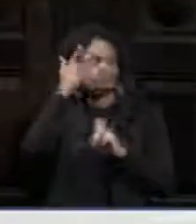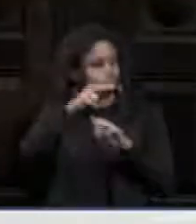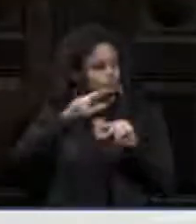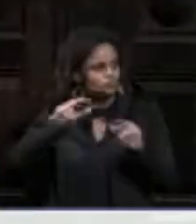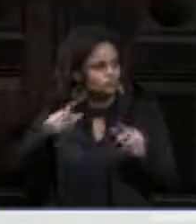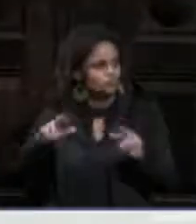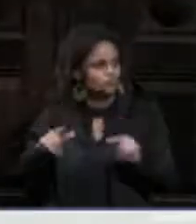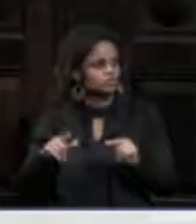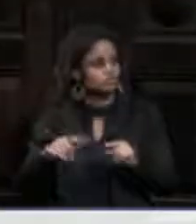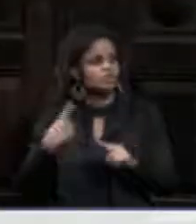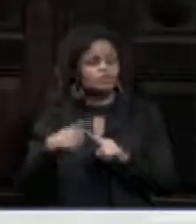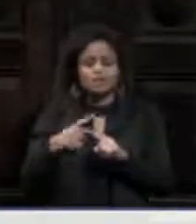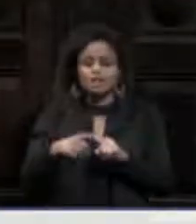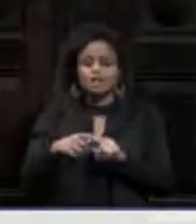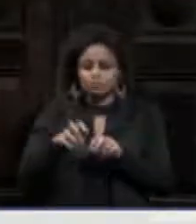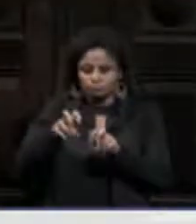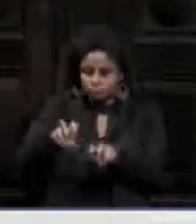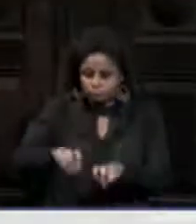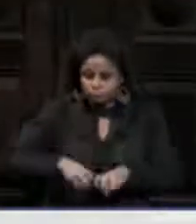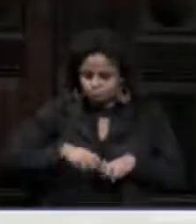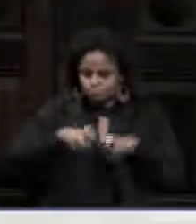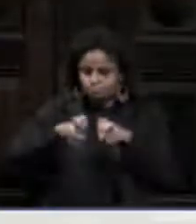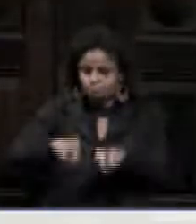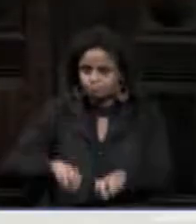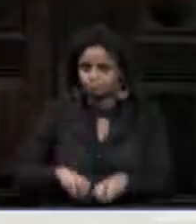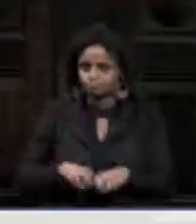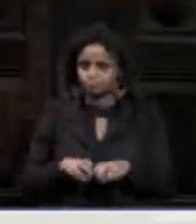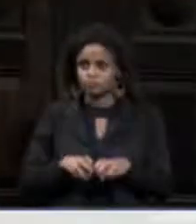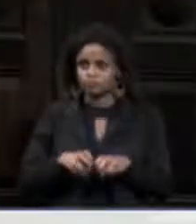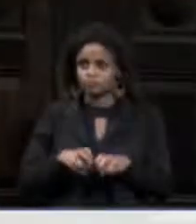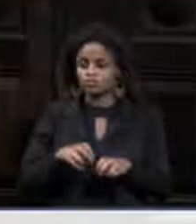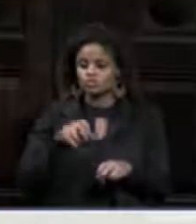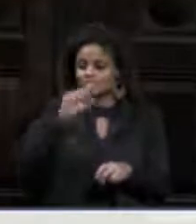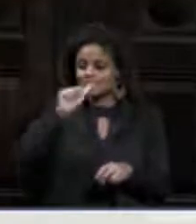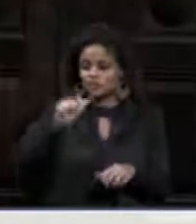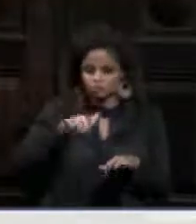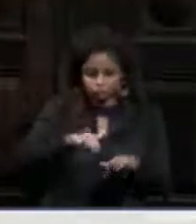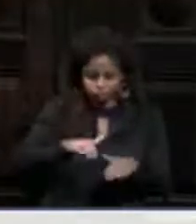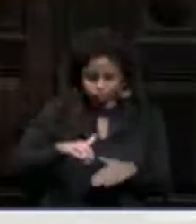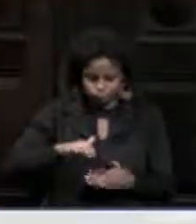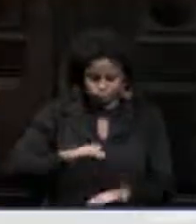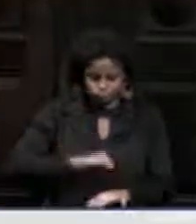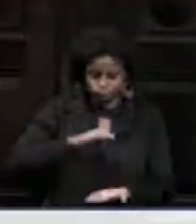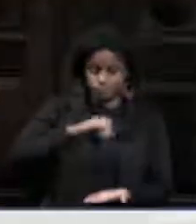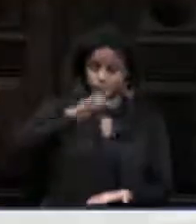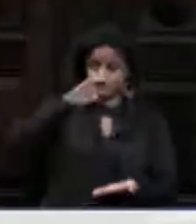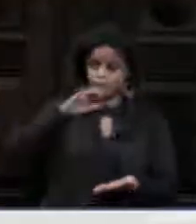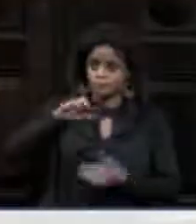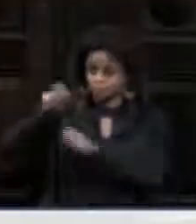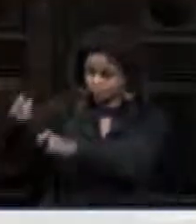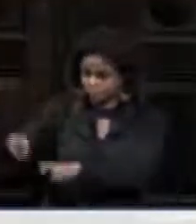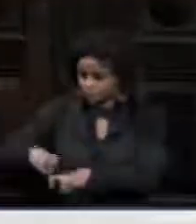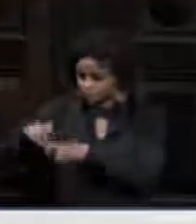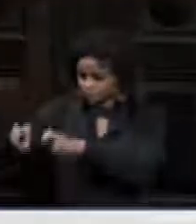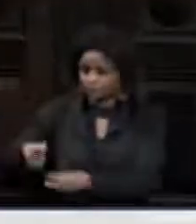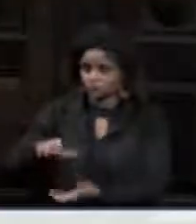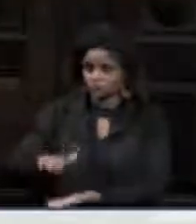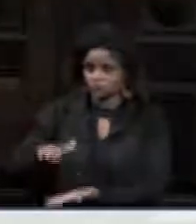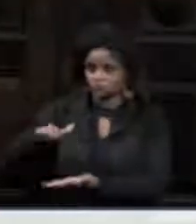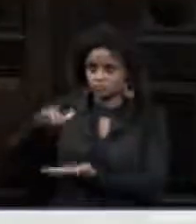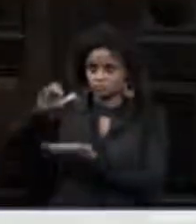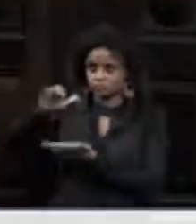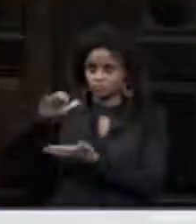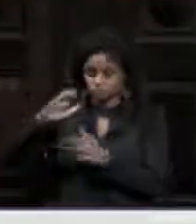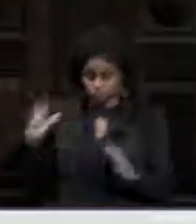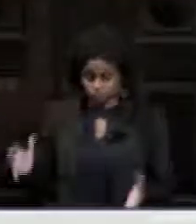forma artesanal de rodo, juntar os montinhos e dos montinhos fazer os montes